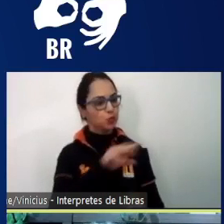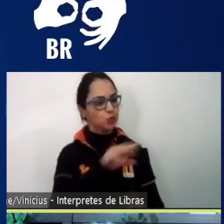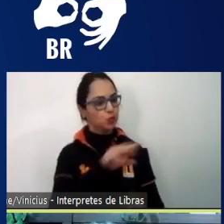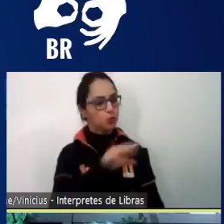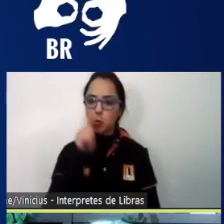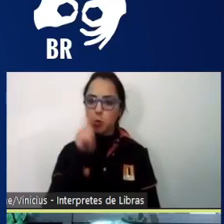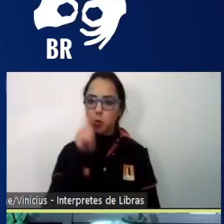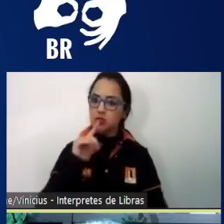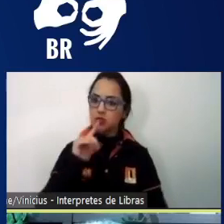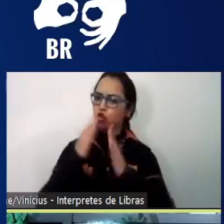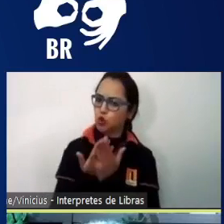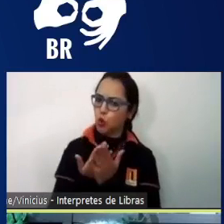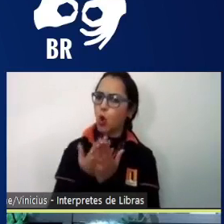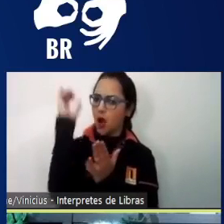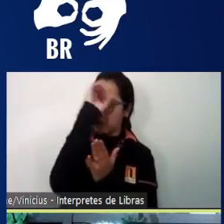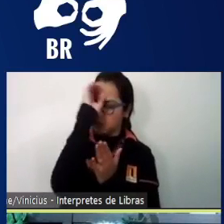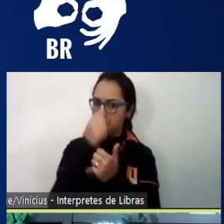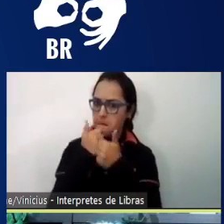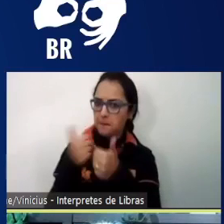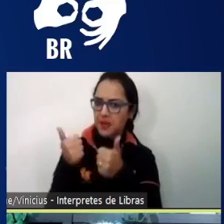e oportunidade.